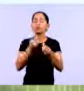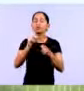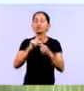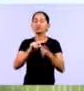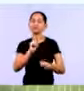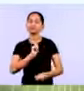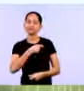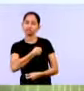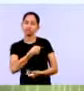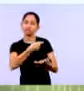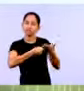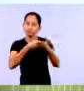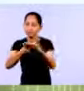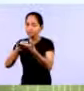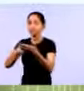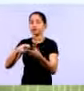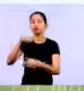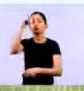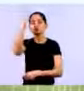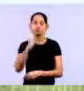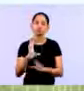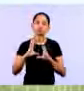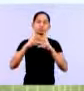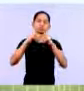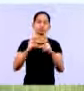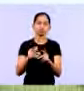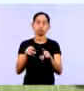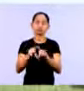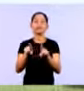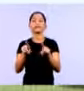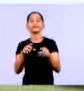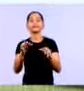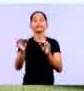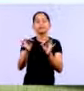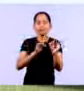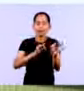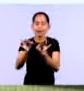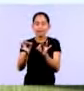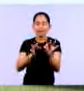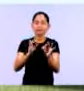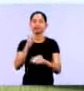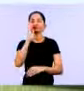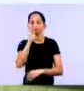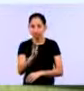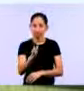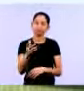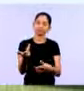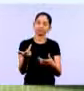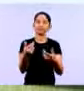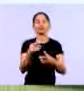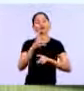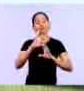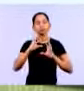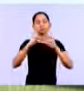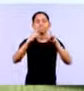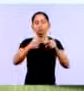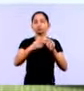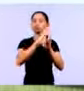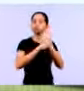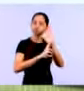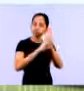tributos no Estado brasileiro. Ele traz uma organização. O direito tributário e as normas decorrentes